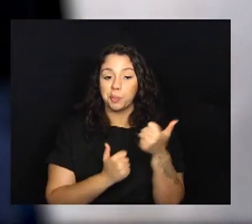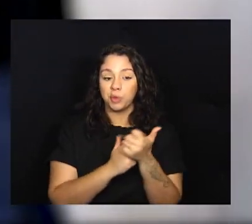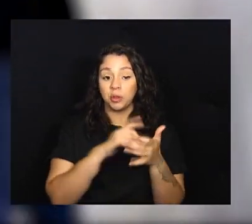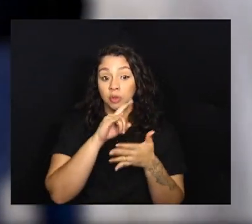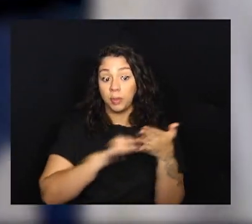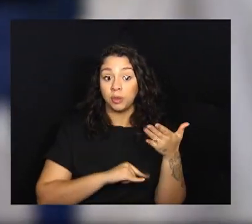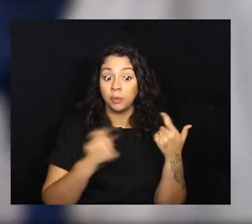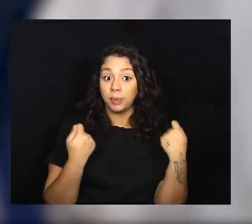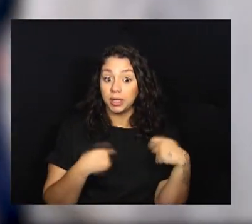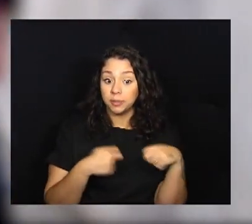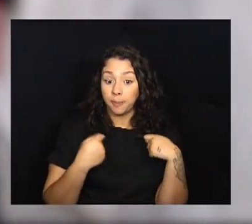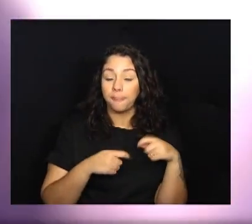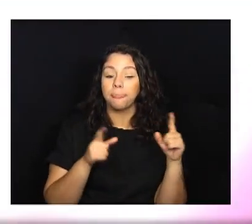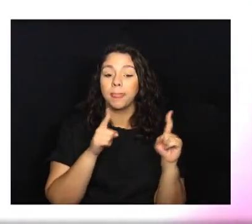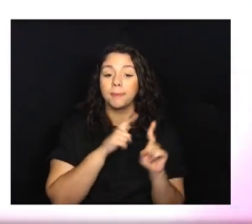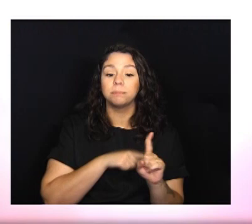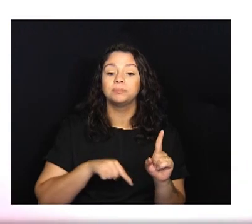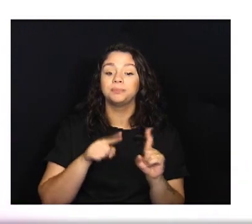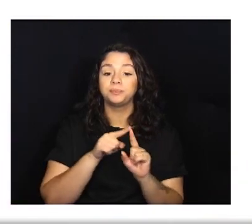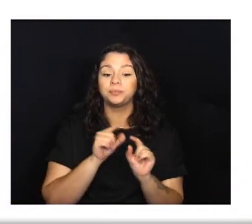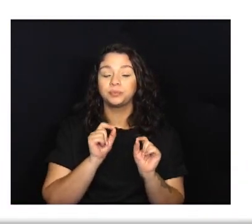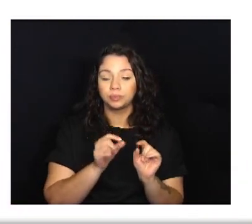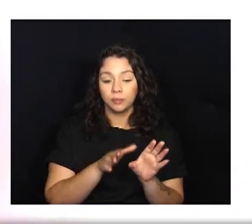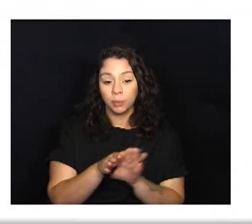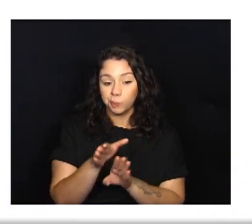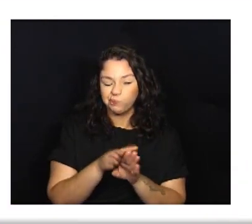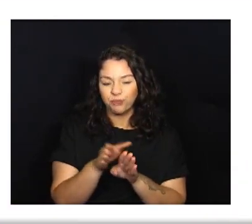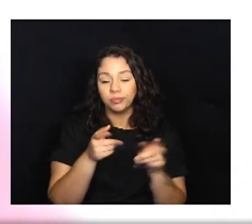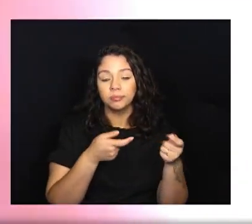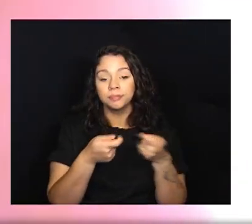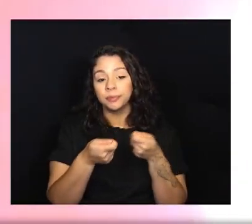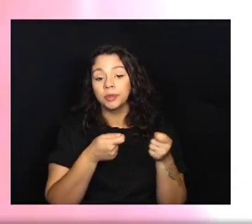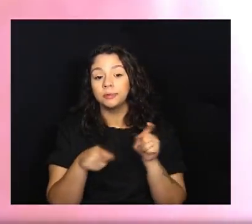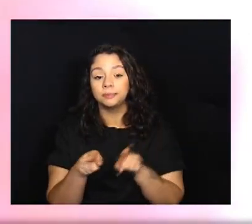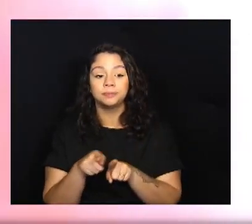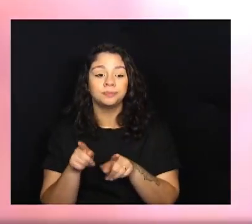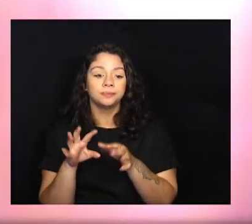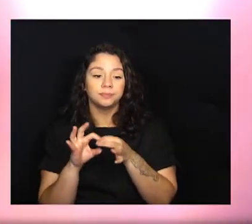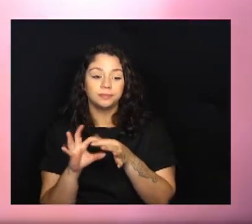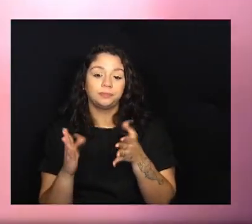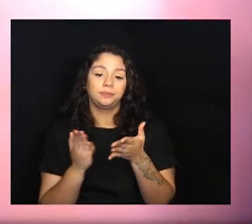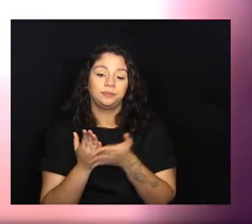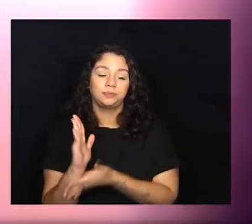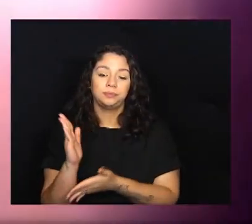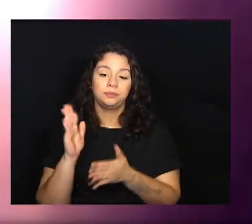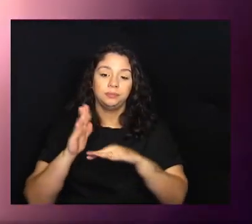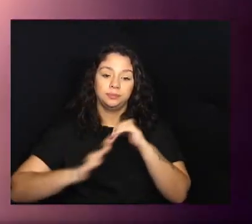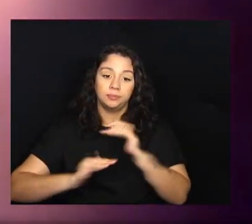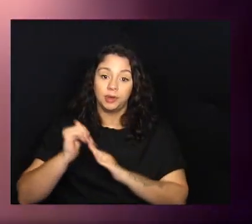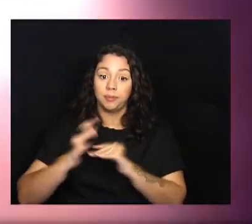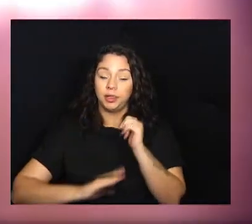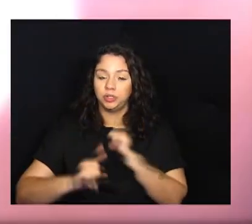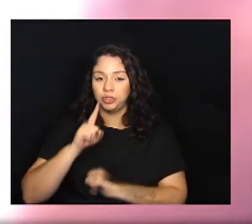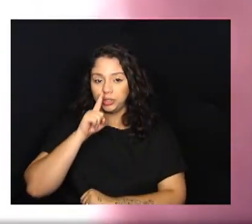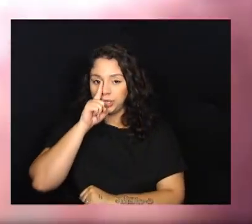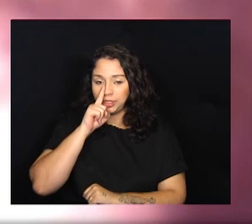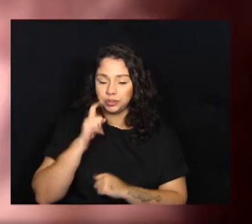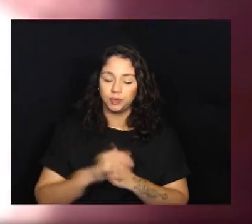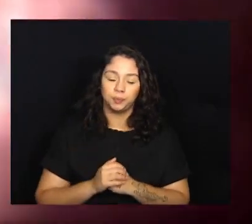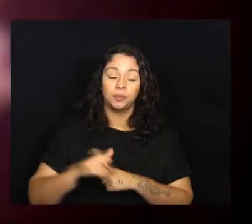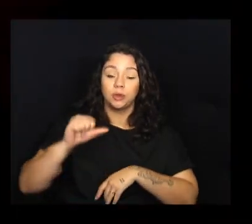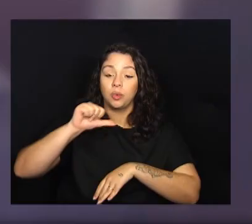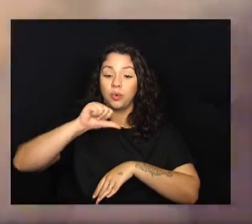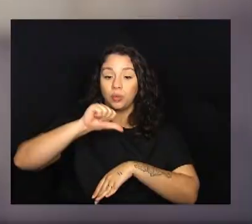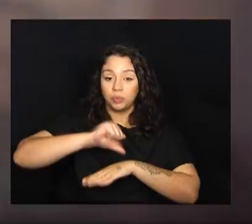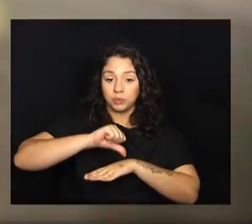necessária para fins de auditorias, controle e liberação de atividades de risco. O centro de treinamento